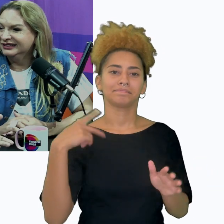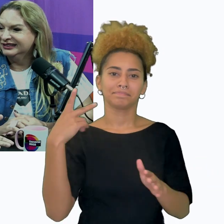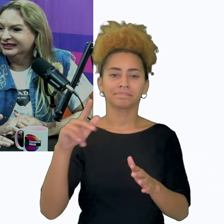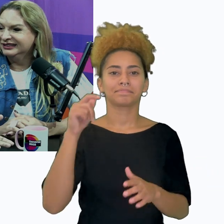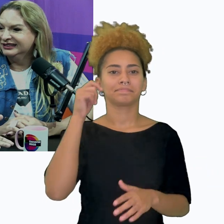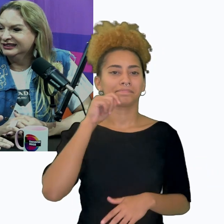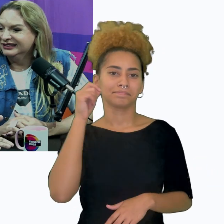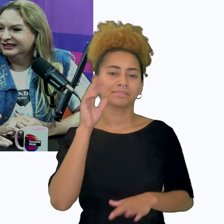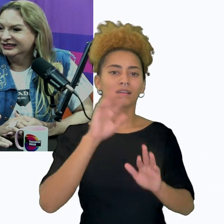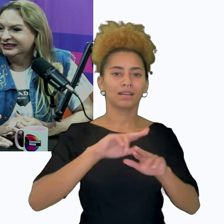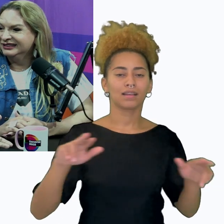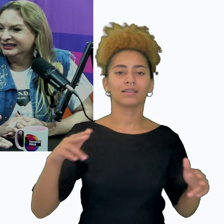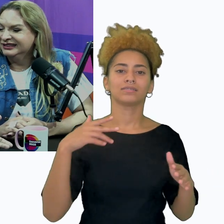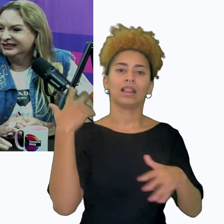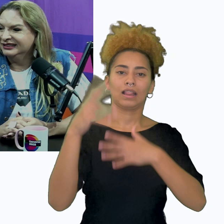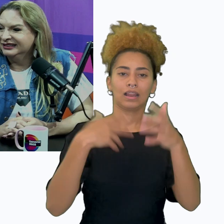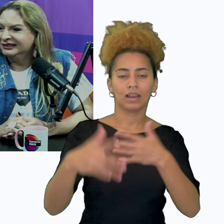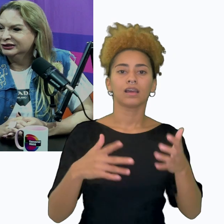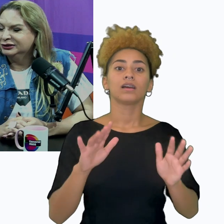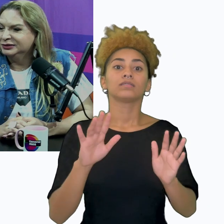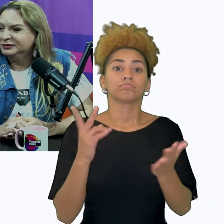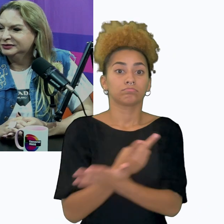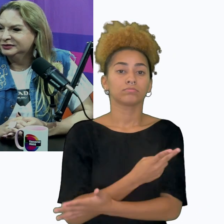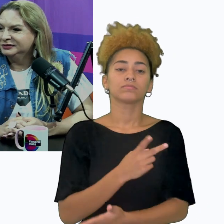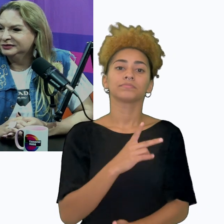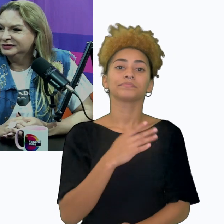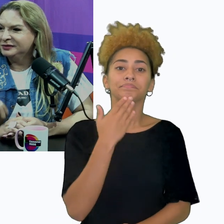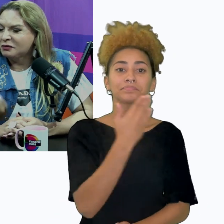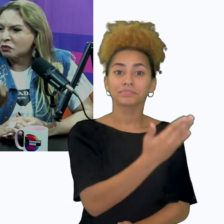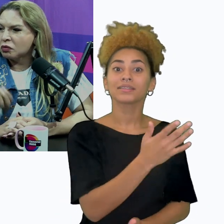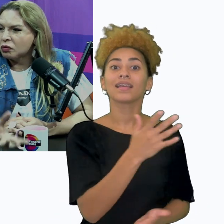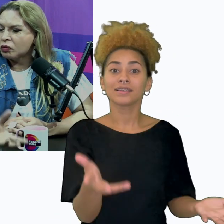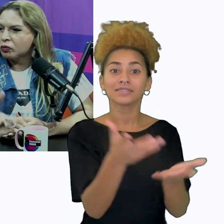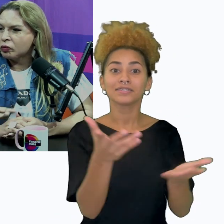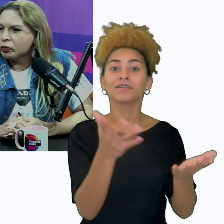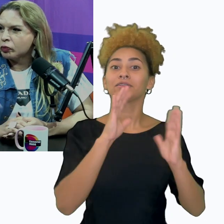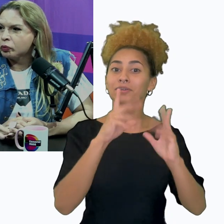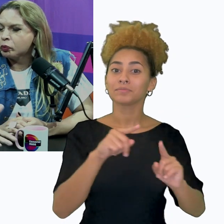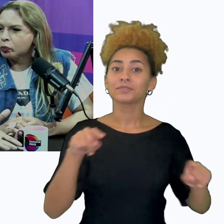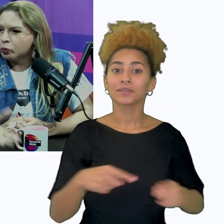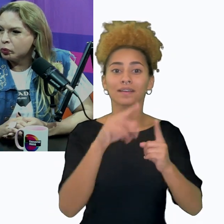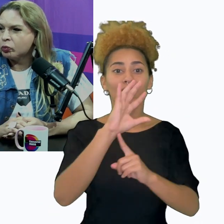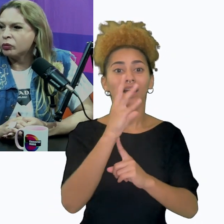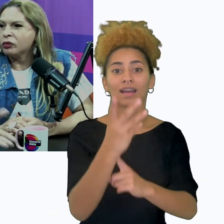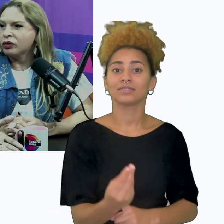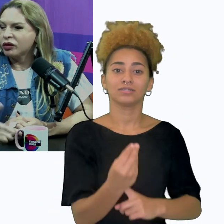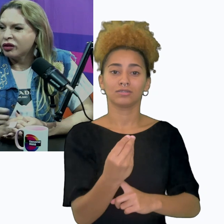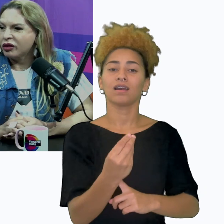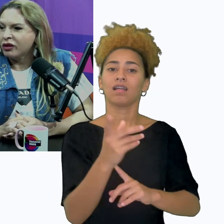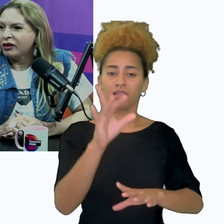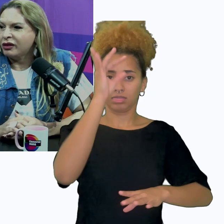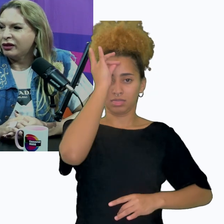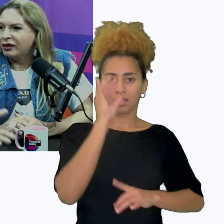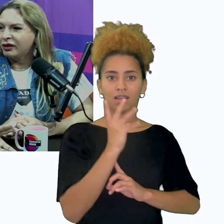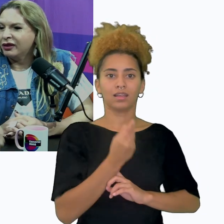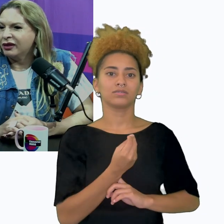um glitter, né? Com aquele monte de coisa que tinha. Uma coisa que a gente incentivava todo mundo a ser artista. Todo mundo ali era artista. Todo mundo se